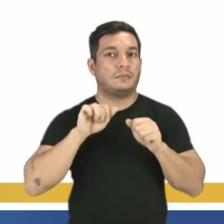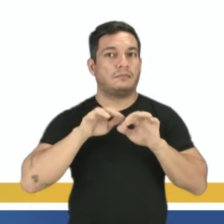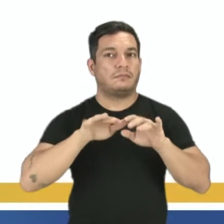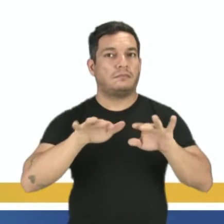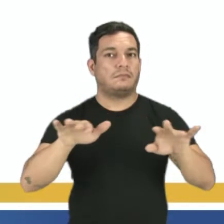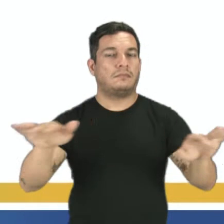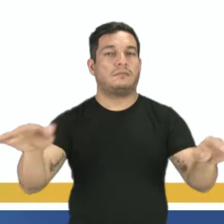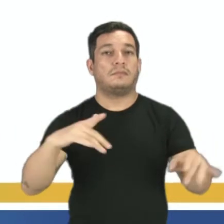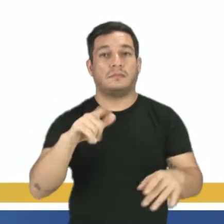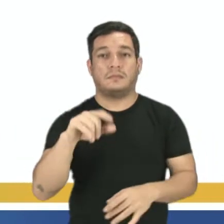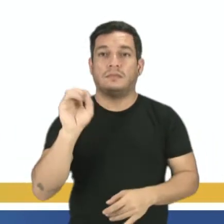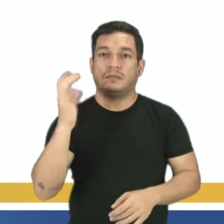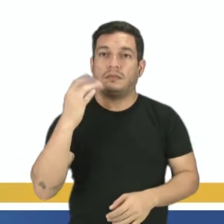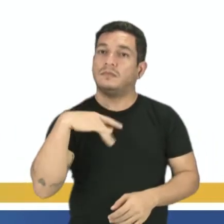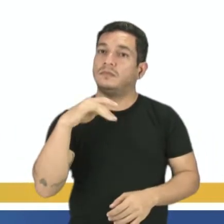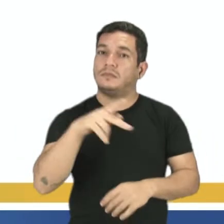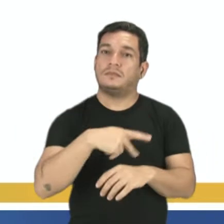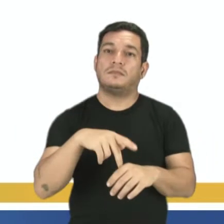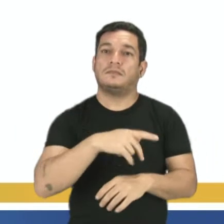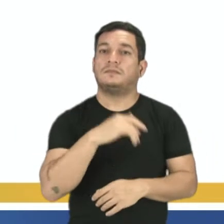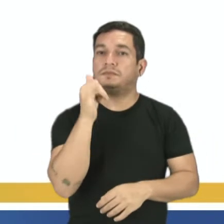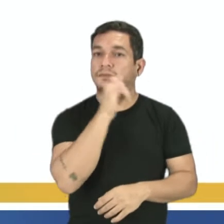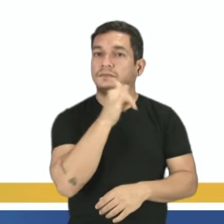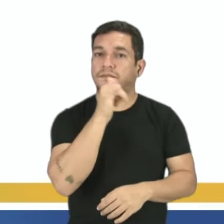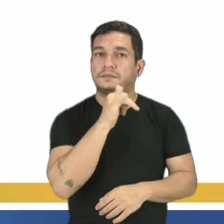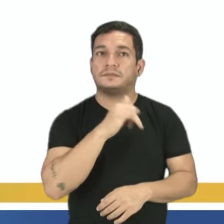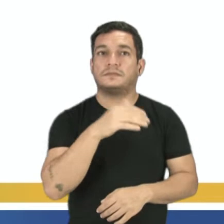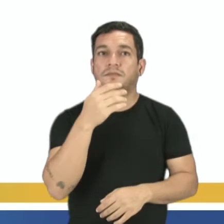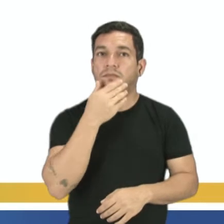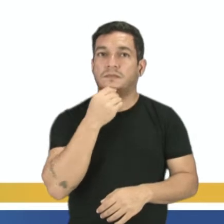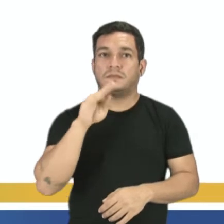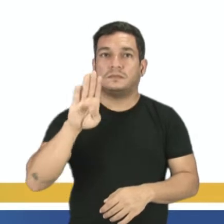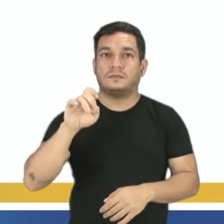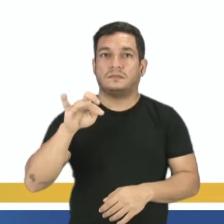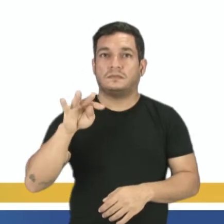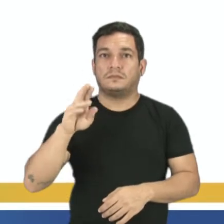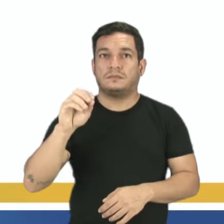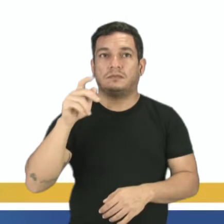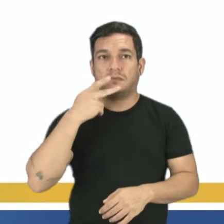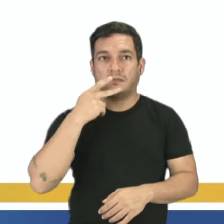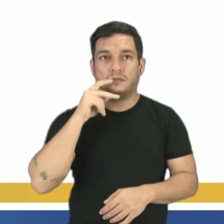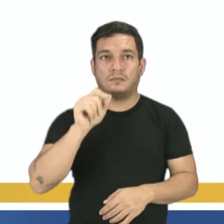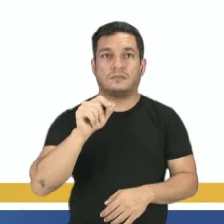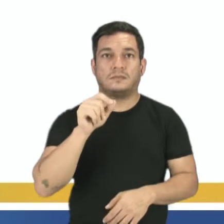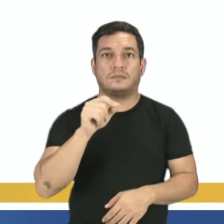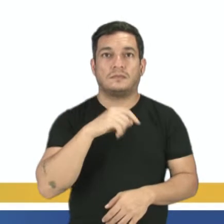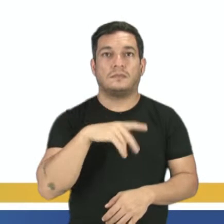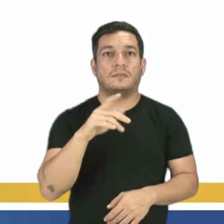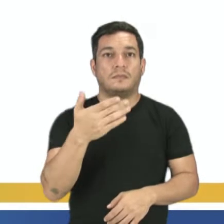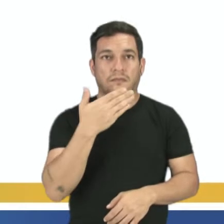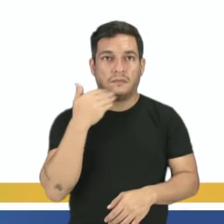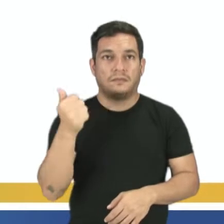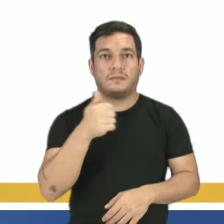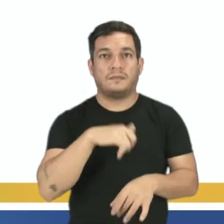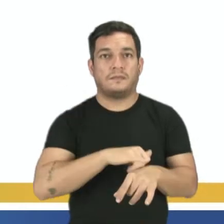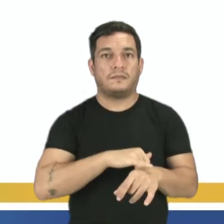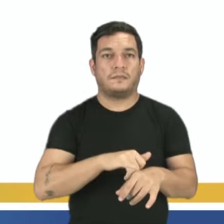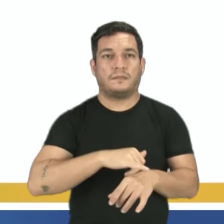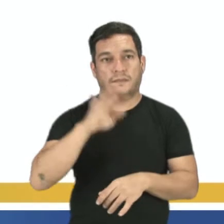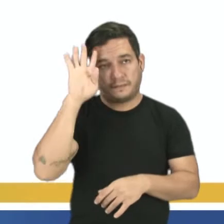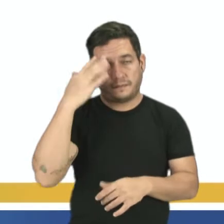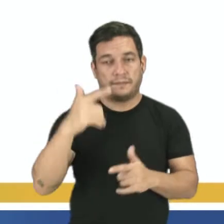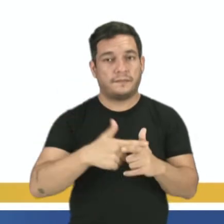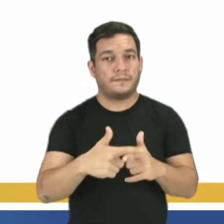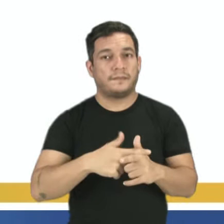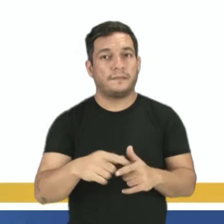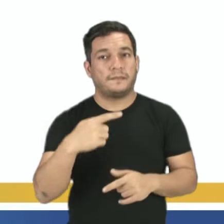terreno. Esse foi o caso da Itália, onde Benito Mussolini afirmava que a maior maneira de resolver os problemas do